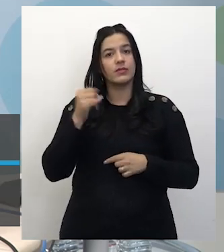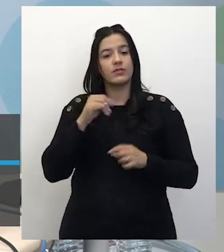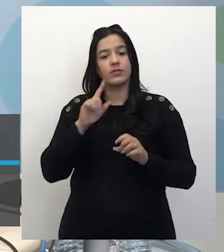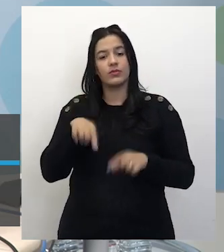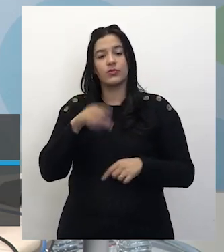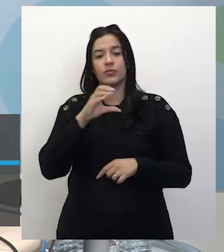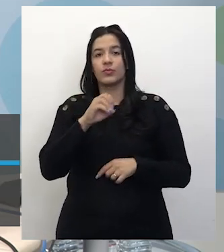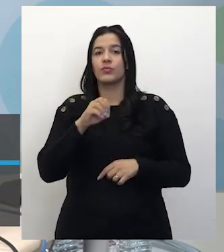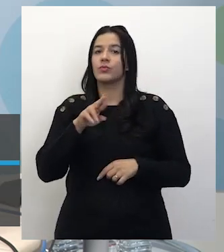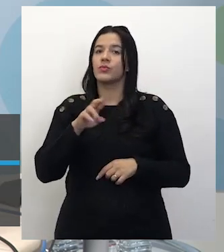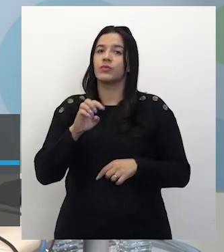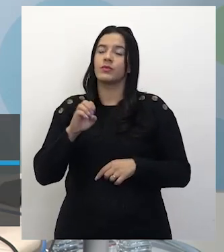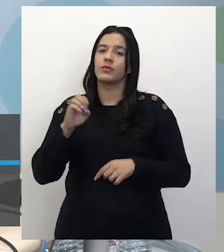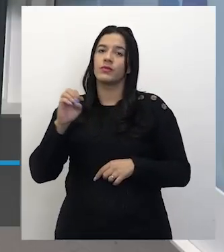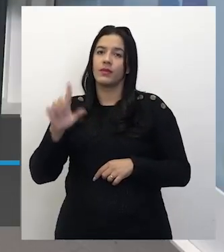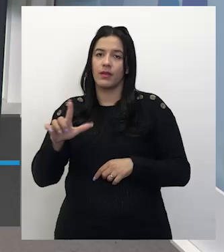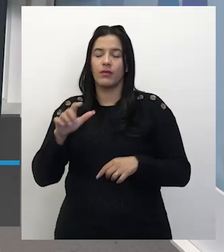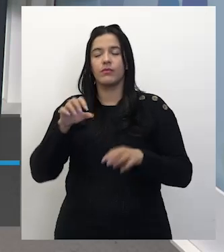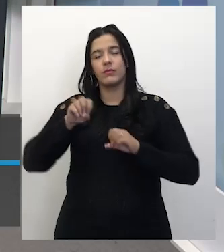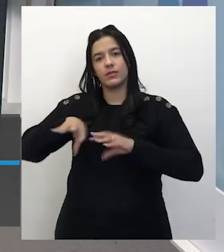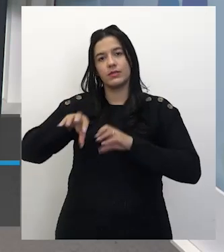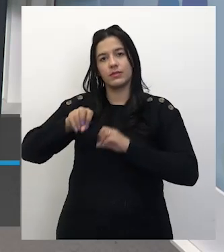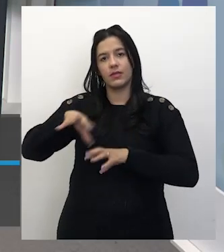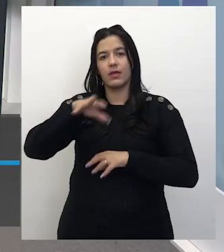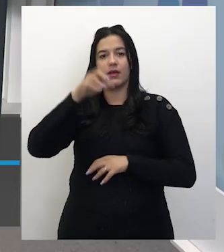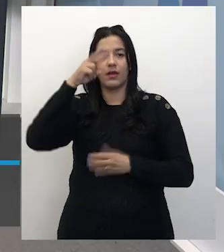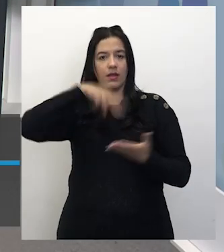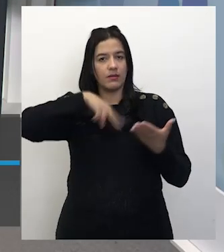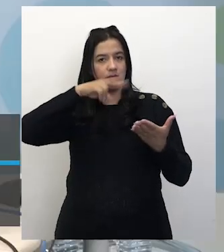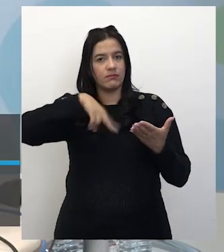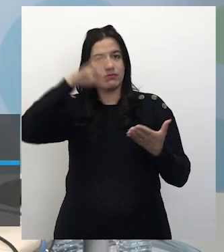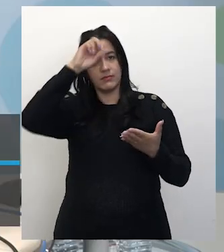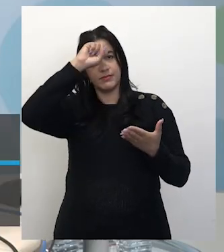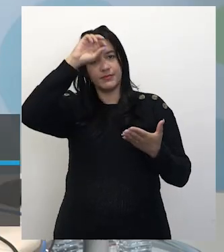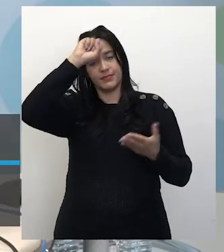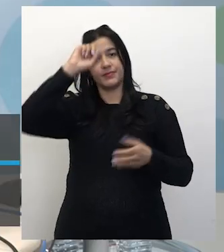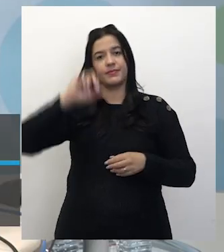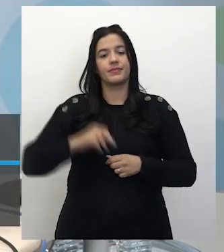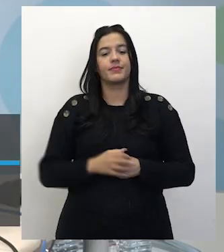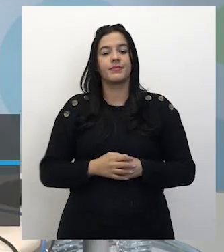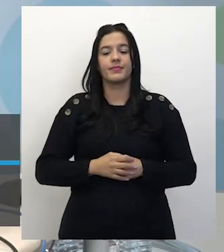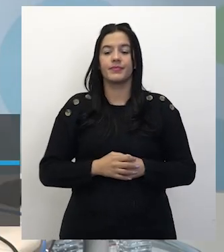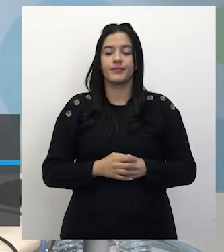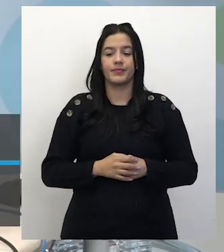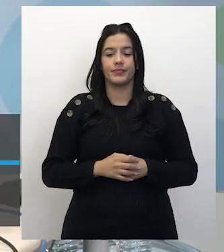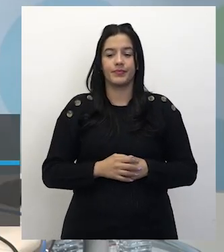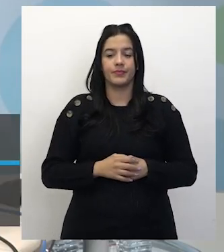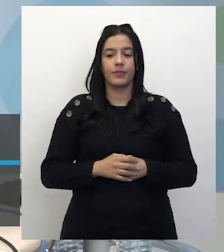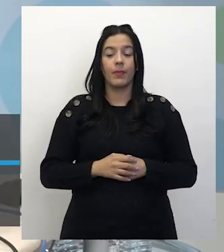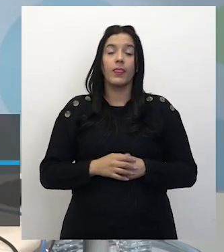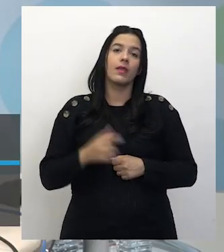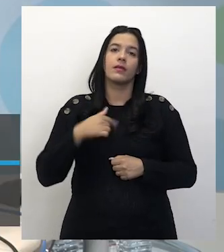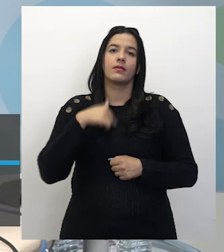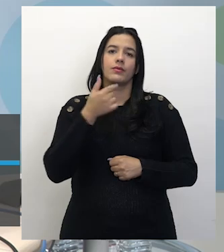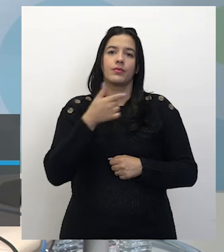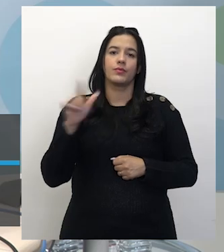alfabetização. Sim. Né? Uhum. Muito legal isso. Muito também. legal, verdade. E ela tem a Proa Aureni, Uhum. ela colocou